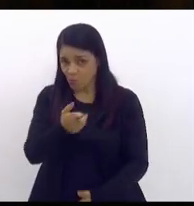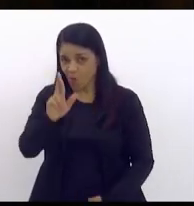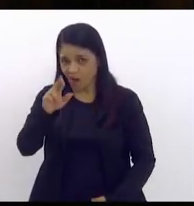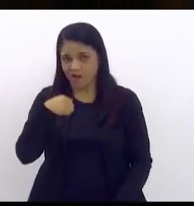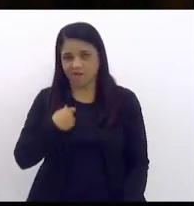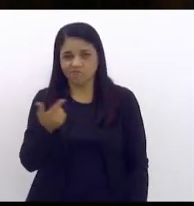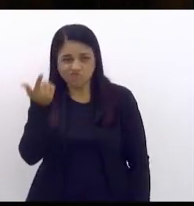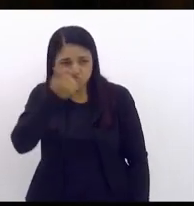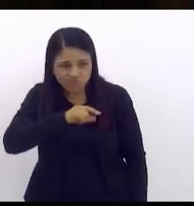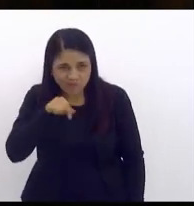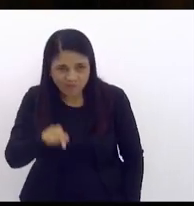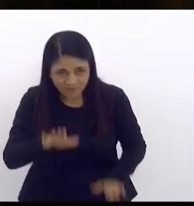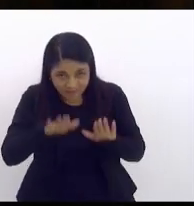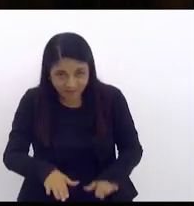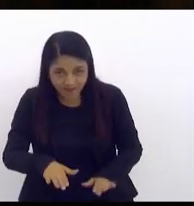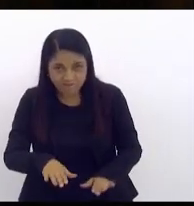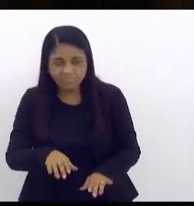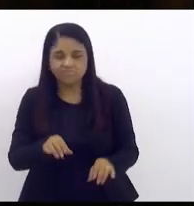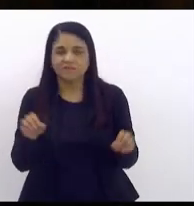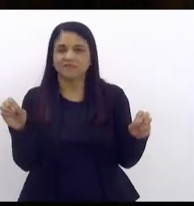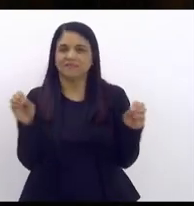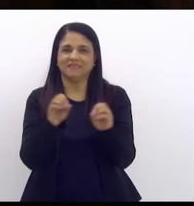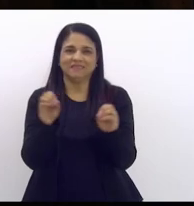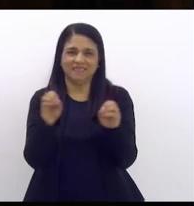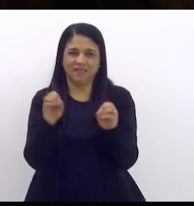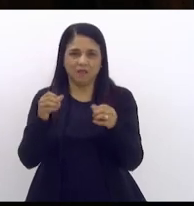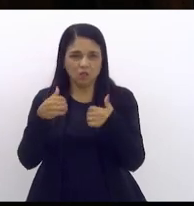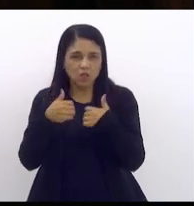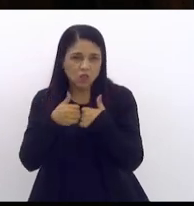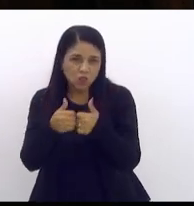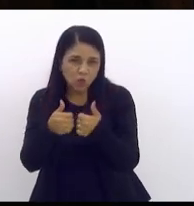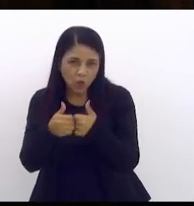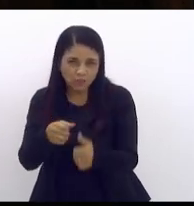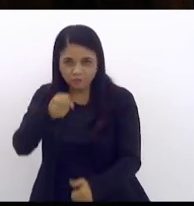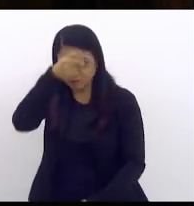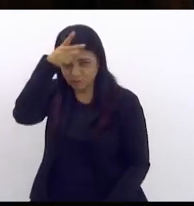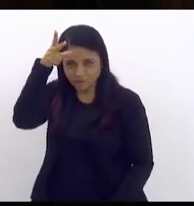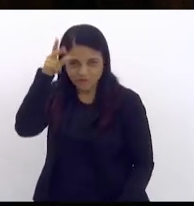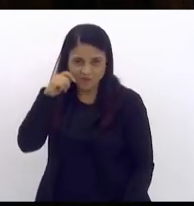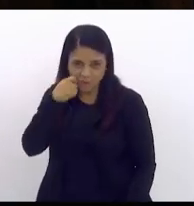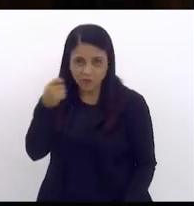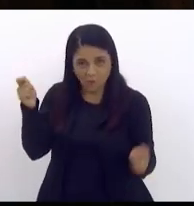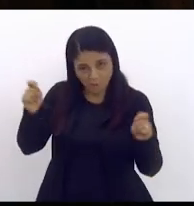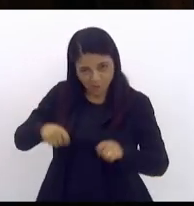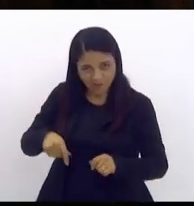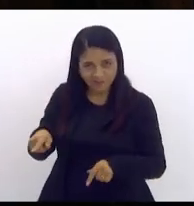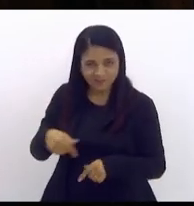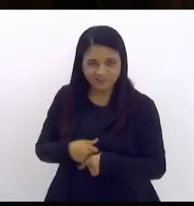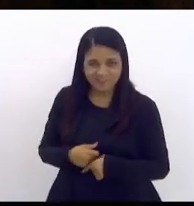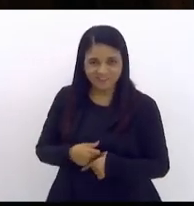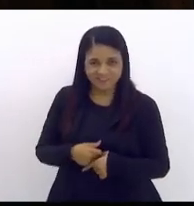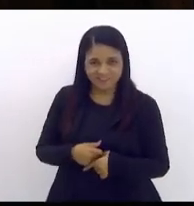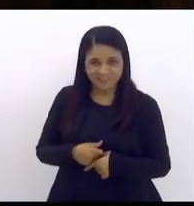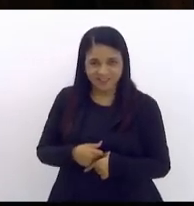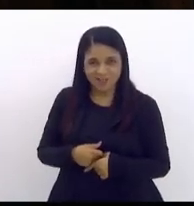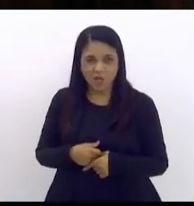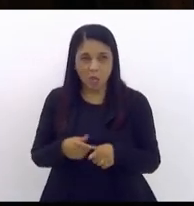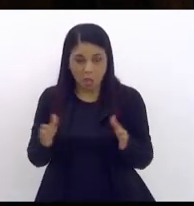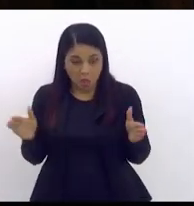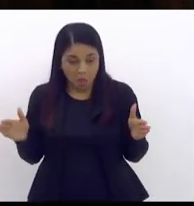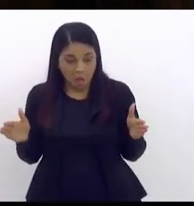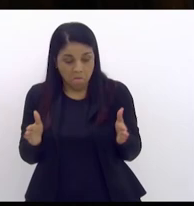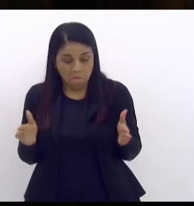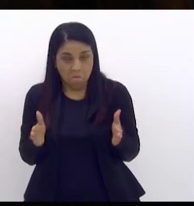eu quero ver se alguém fica aqui nesse plenário. Ninguém. Mas no ônibus do Eduardo Paes, pode ficar. Quer dizer, ônibus não,